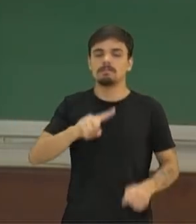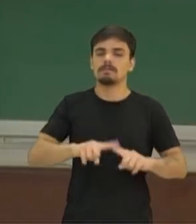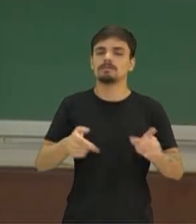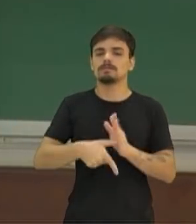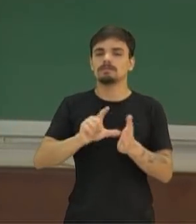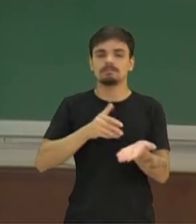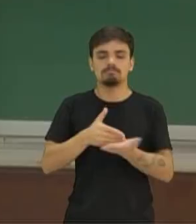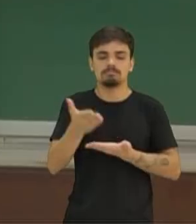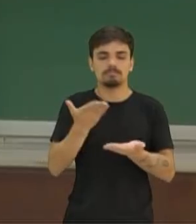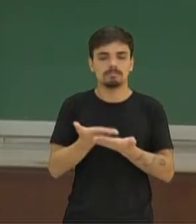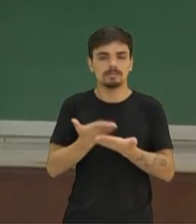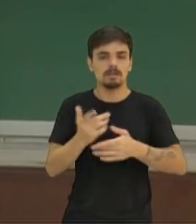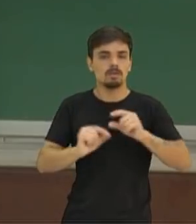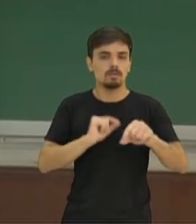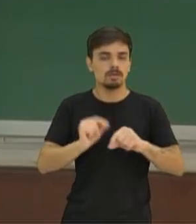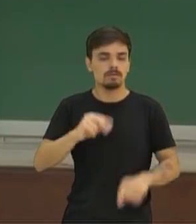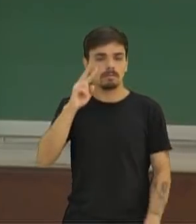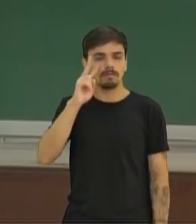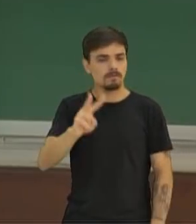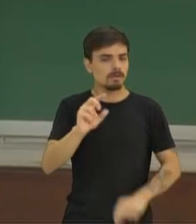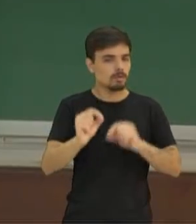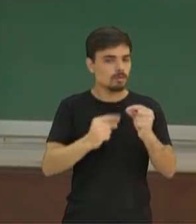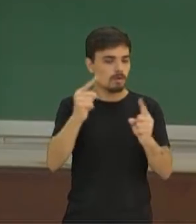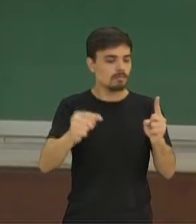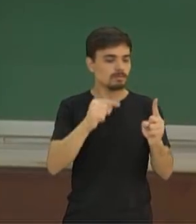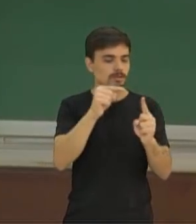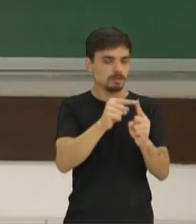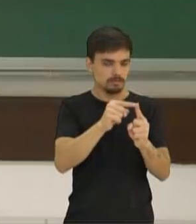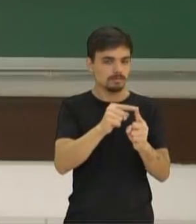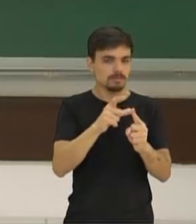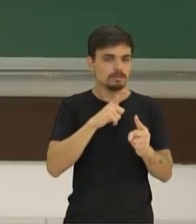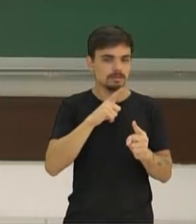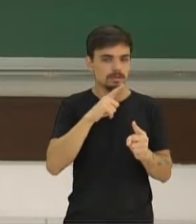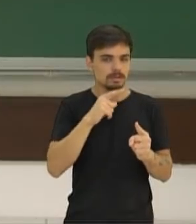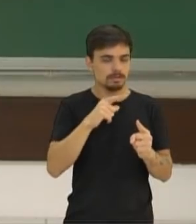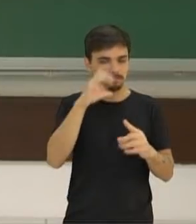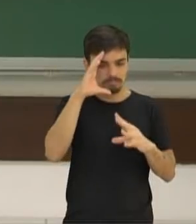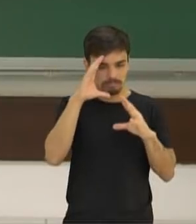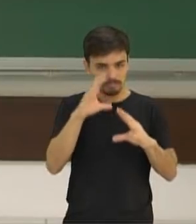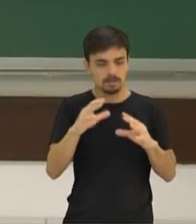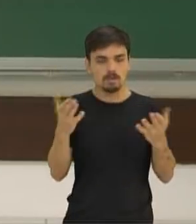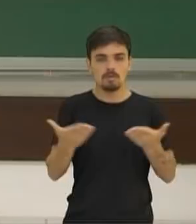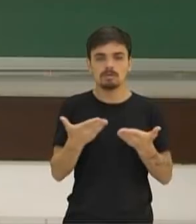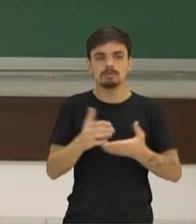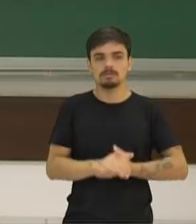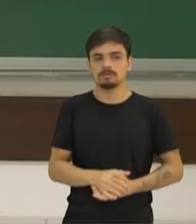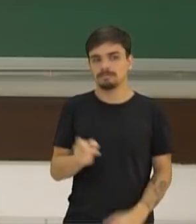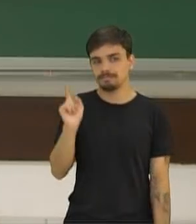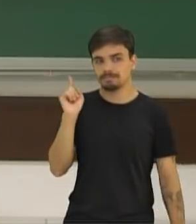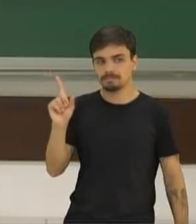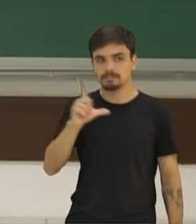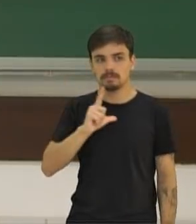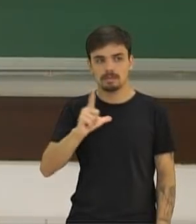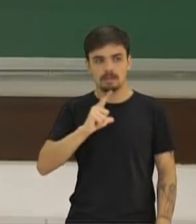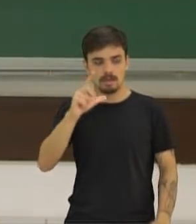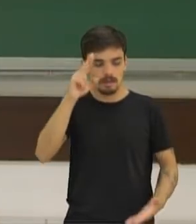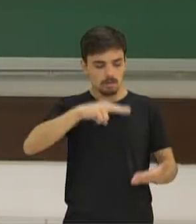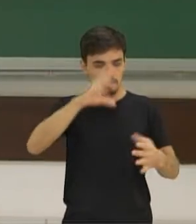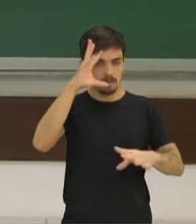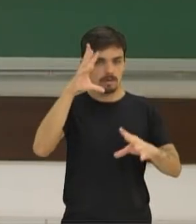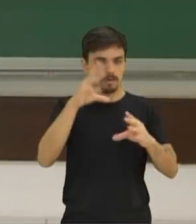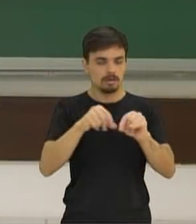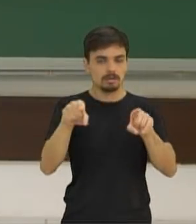Antes de nós iniciarmos a aula, vamos olhar quais são os nossos objetivos a serem cumpridos hoje. Olha só, nós vamos ler